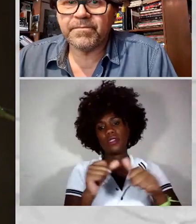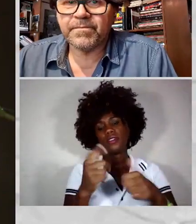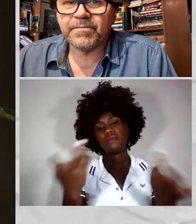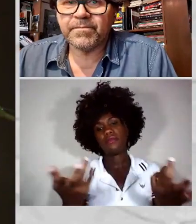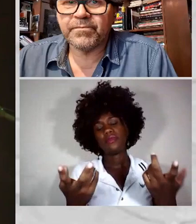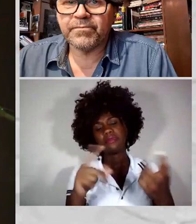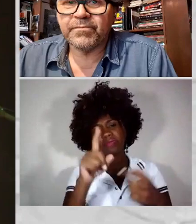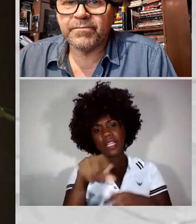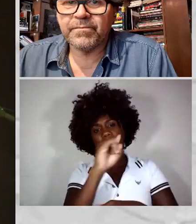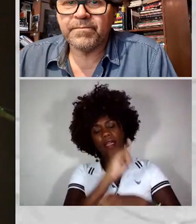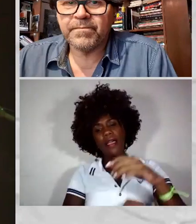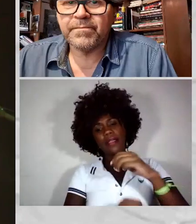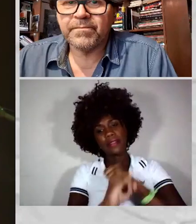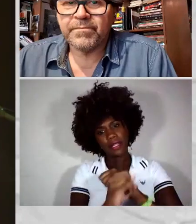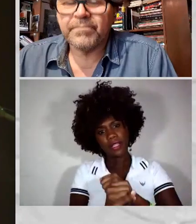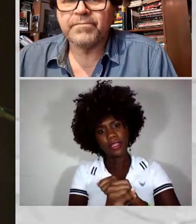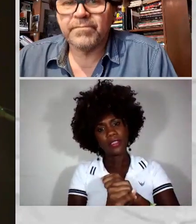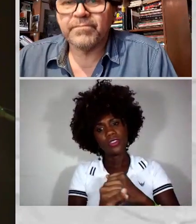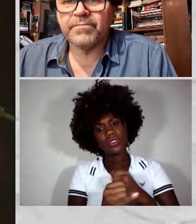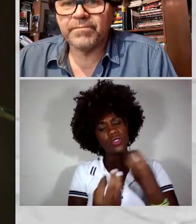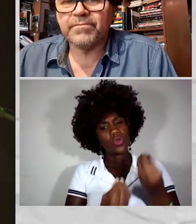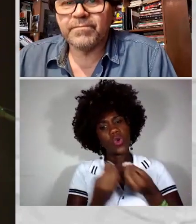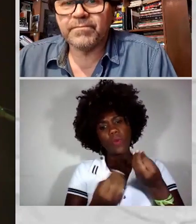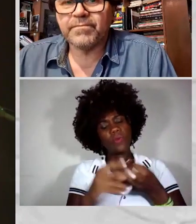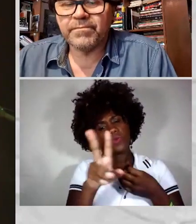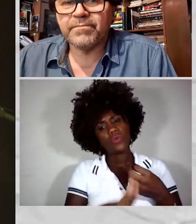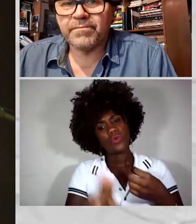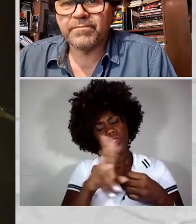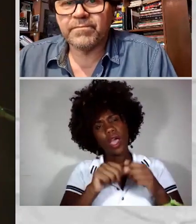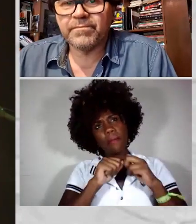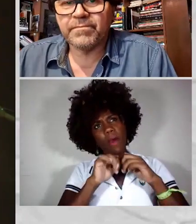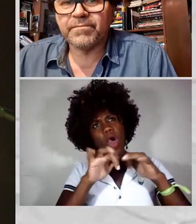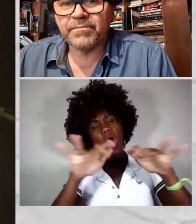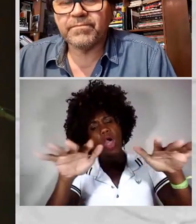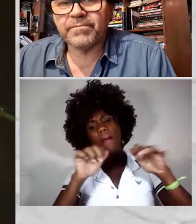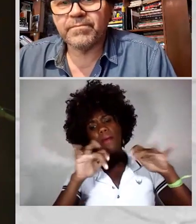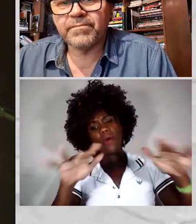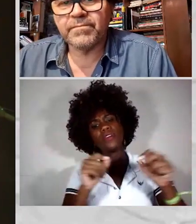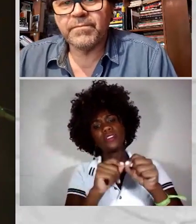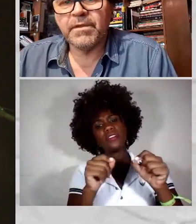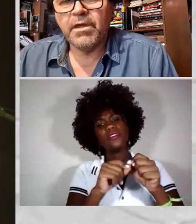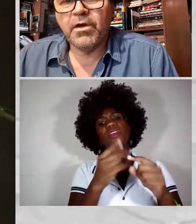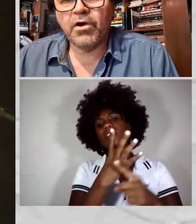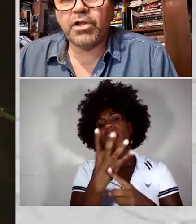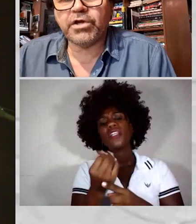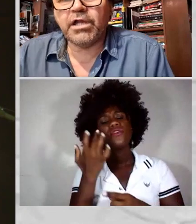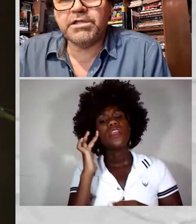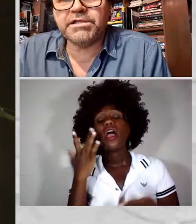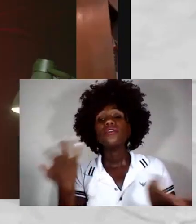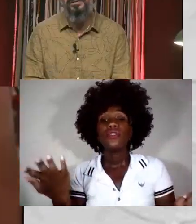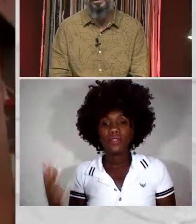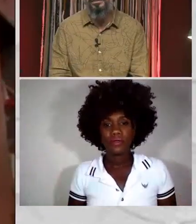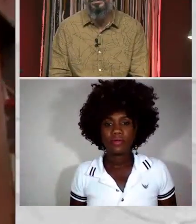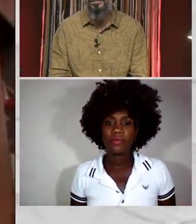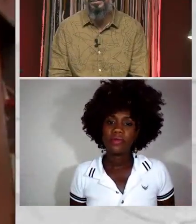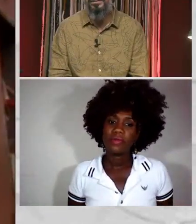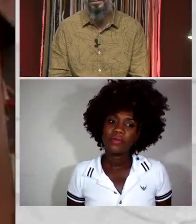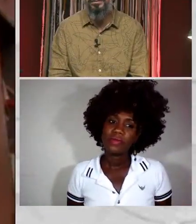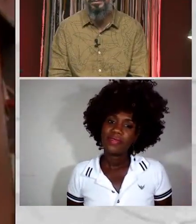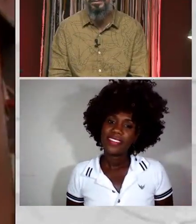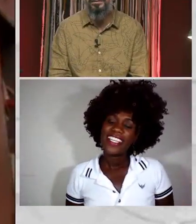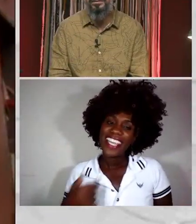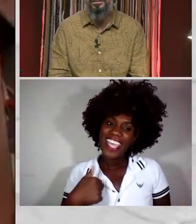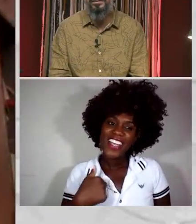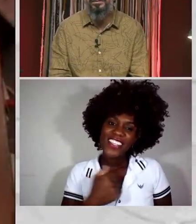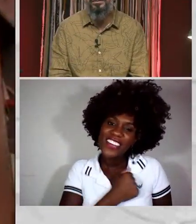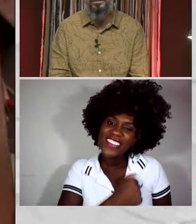a internet e esse mecanismo dela de levar e de fazer a arte? Olha, eu quero lhe dizer que eu estou com muita